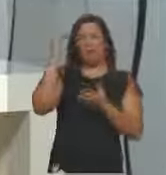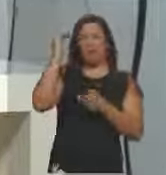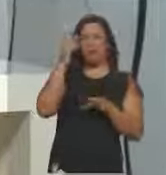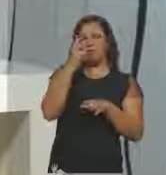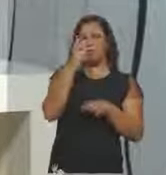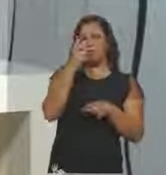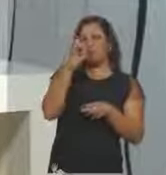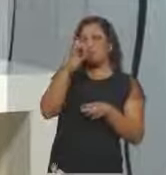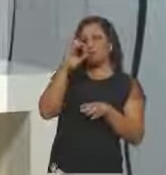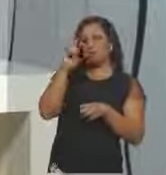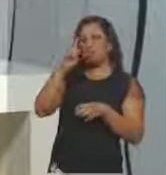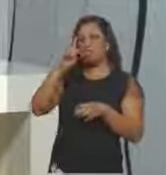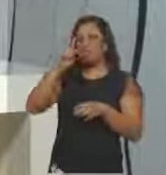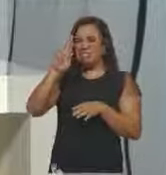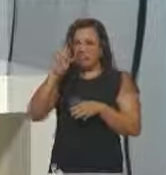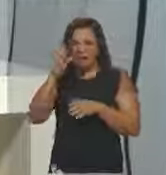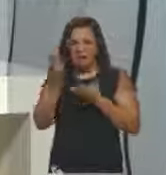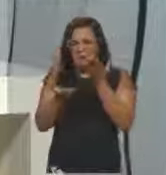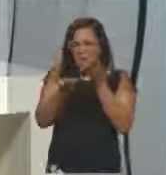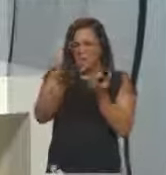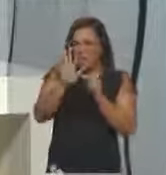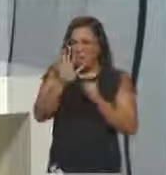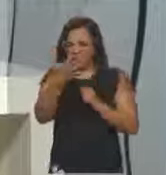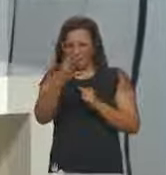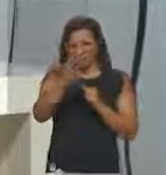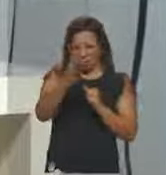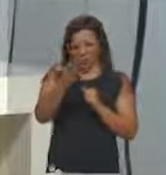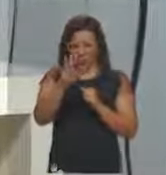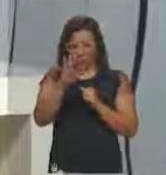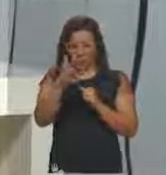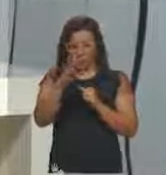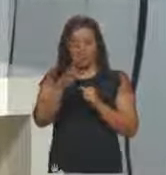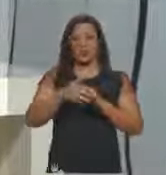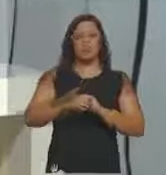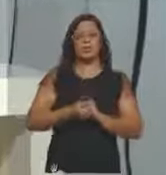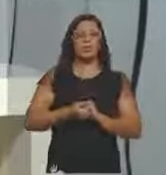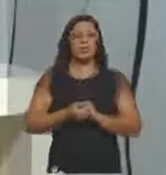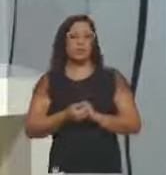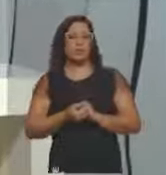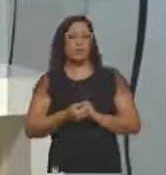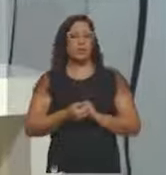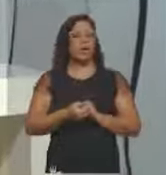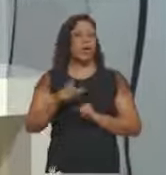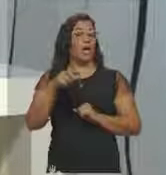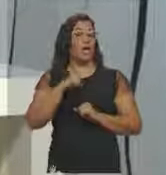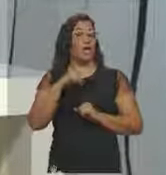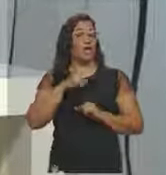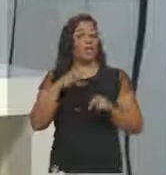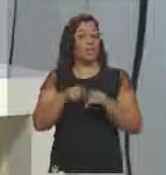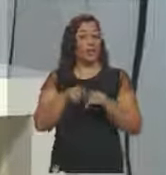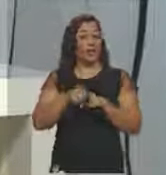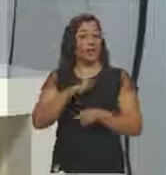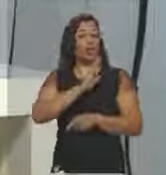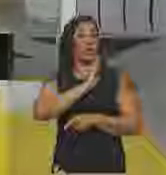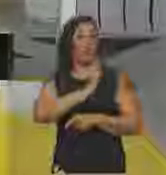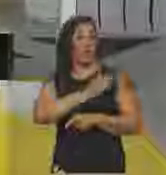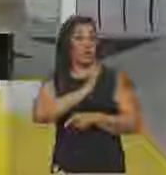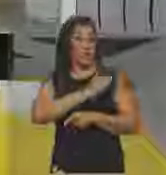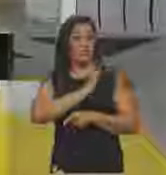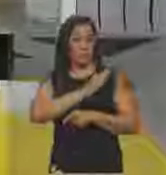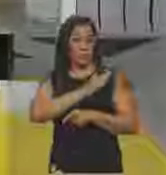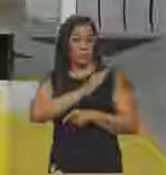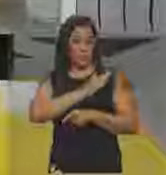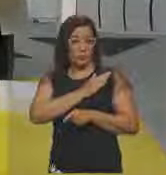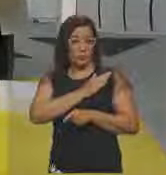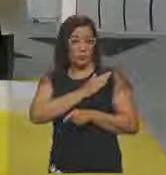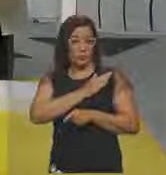200 gramas, aproximadamente, né? E existe aí o coração, aqui